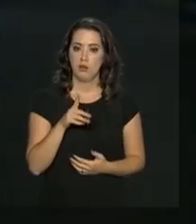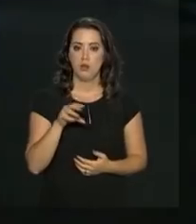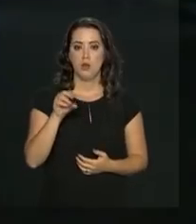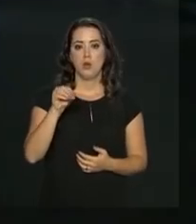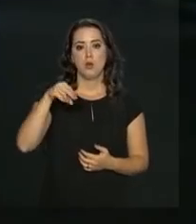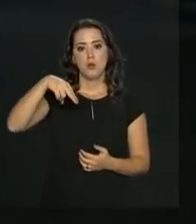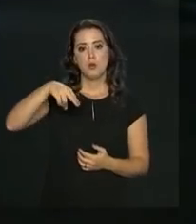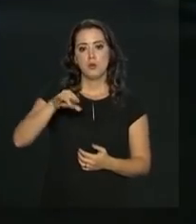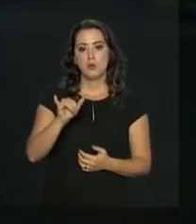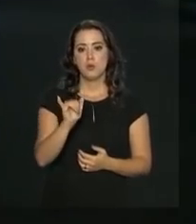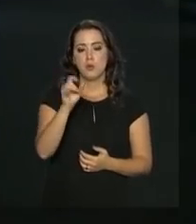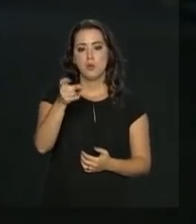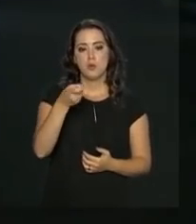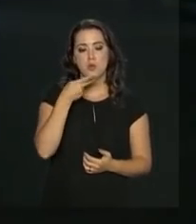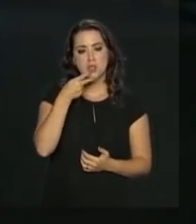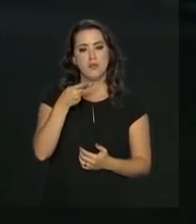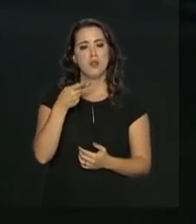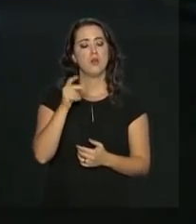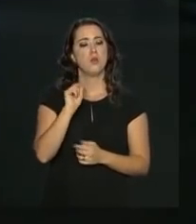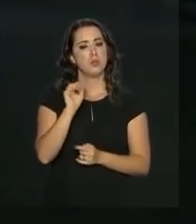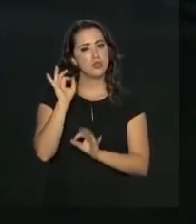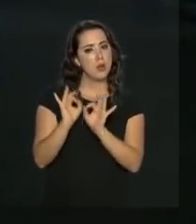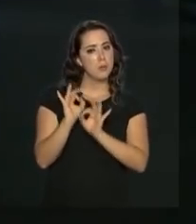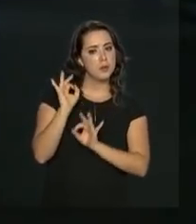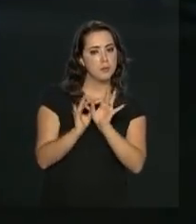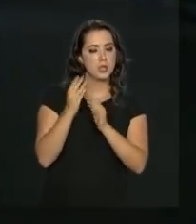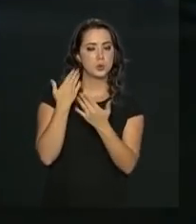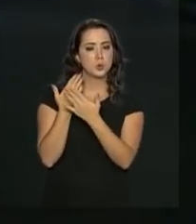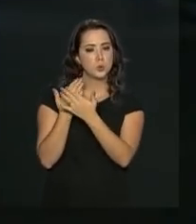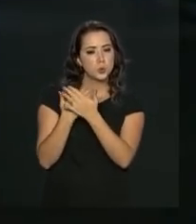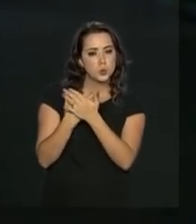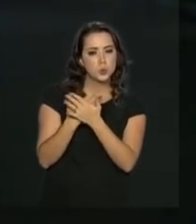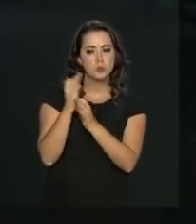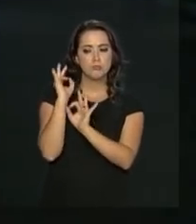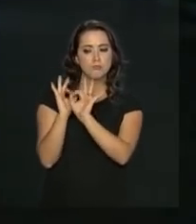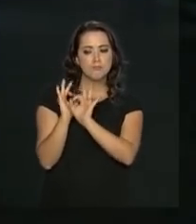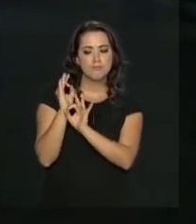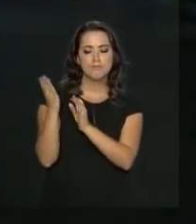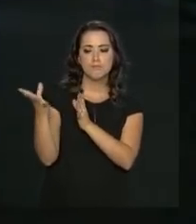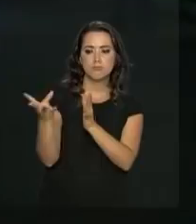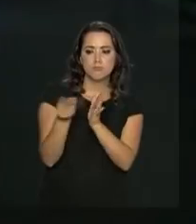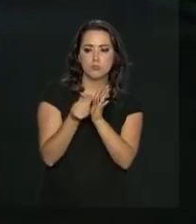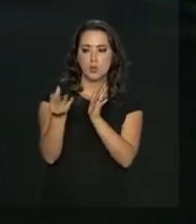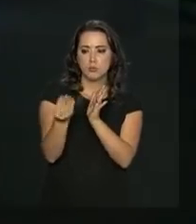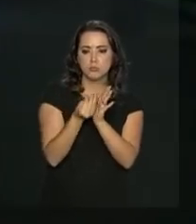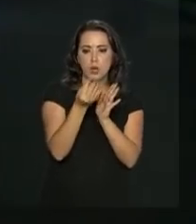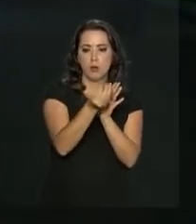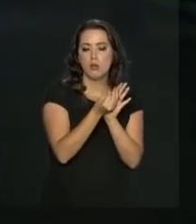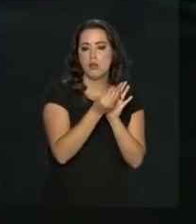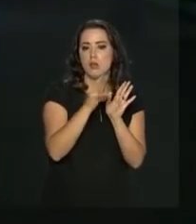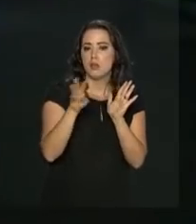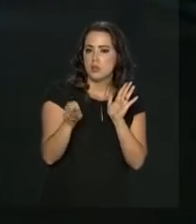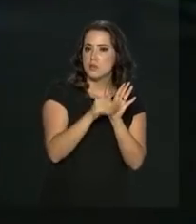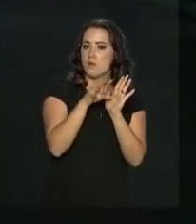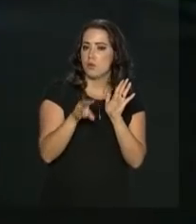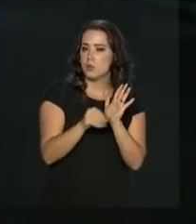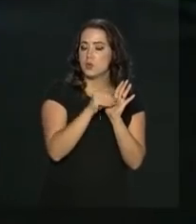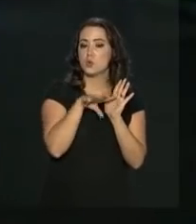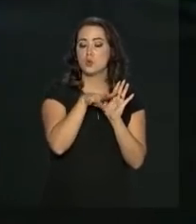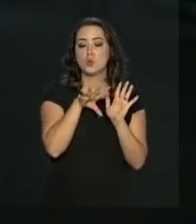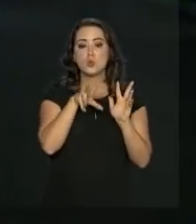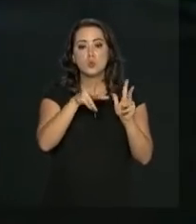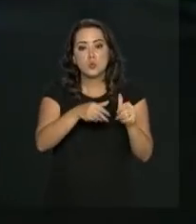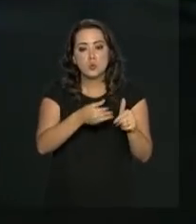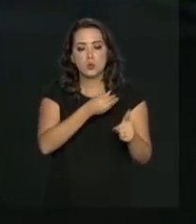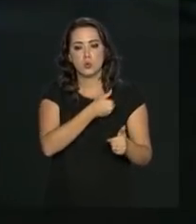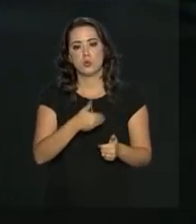Lorenzoni, ele informou que foi preparado um estudo, né, que mostra e concentra o fluxo das informações de governo e que